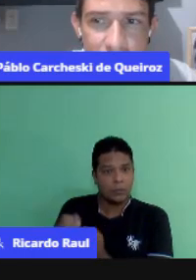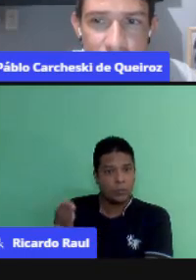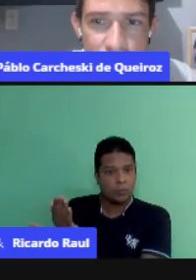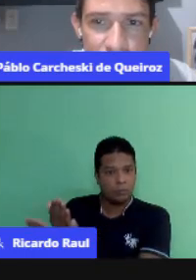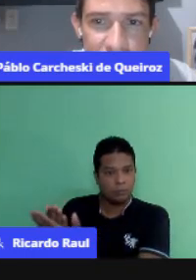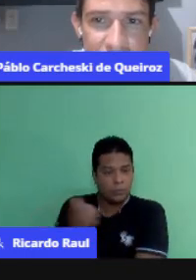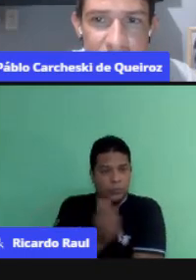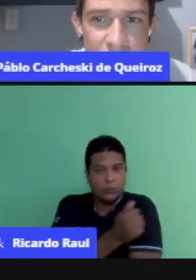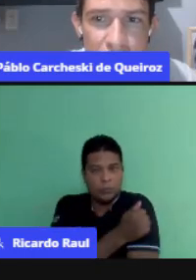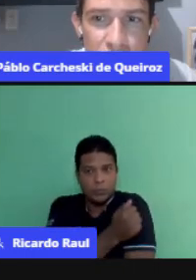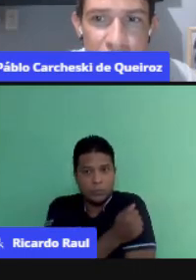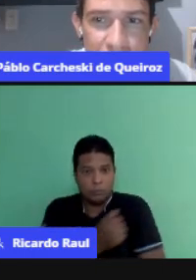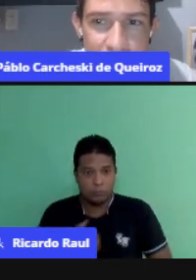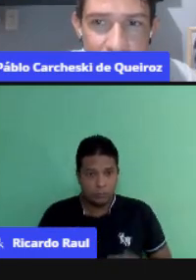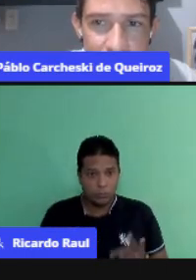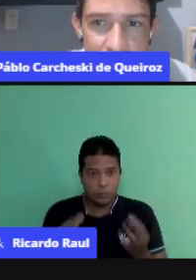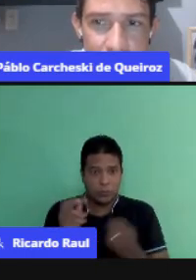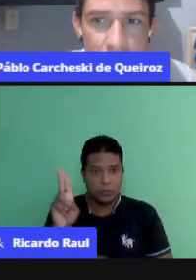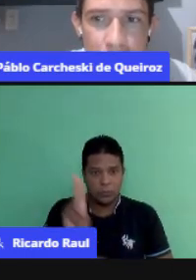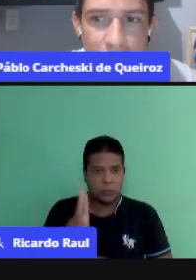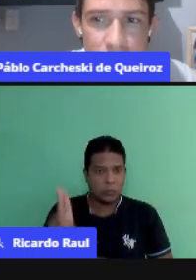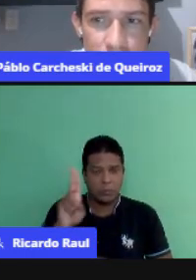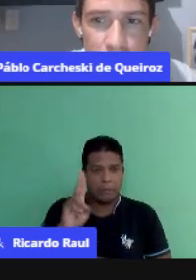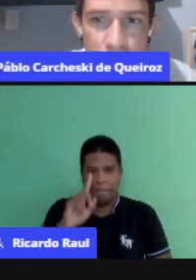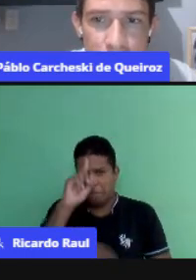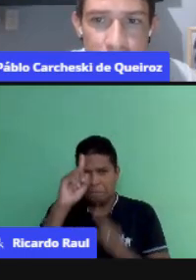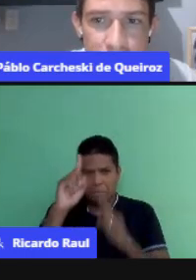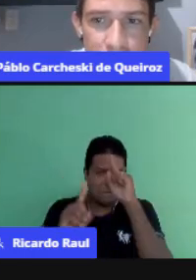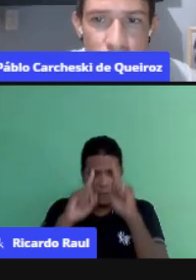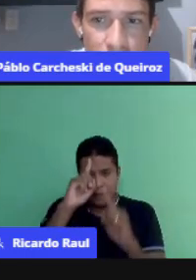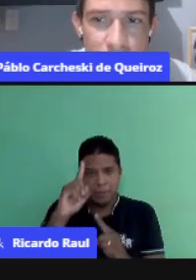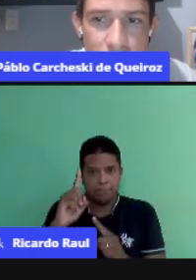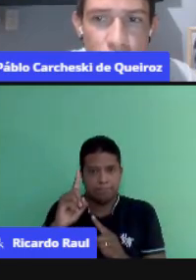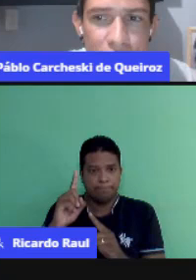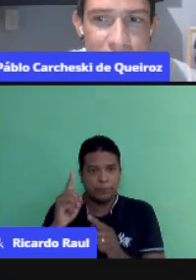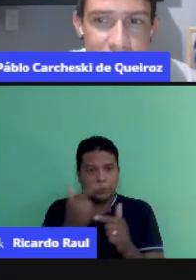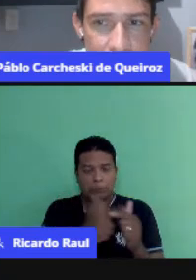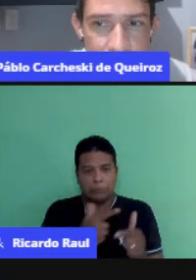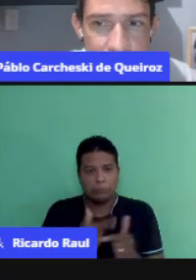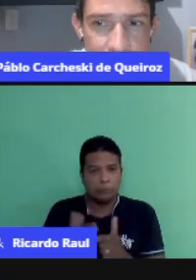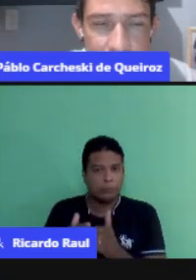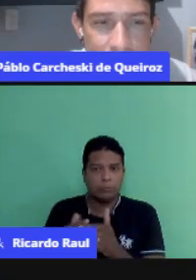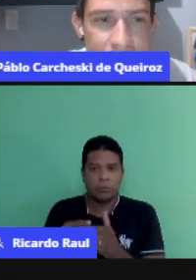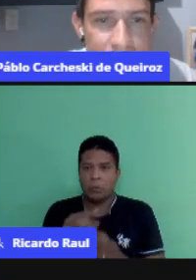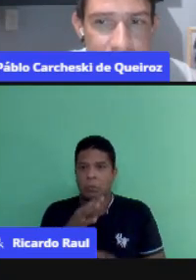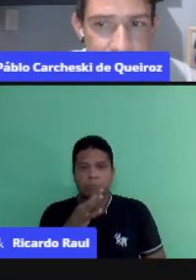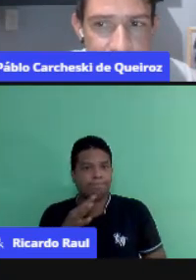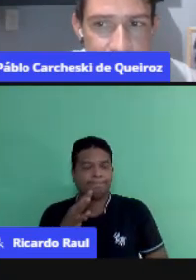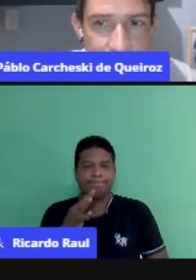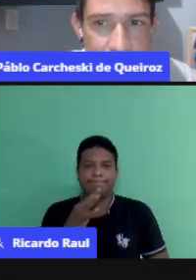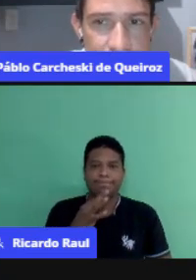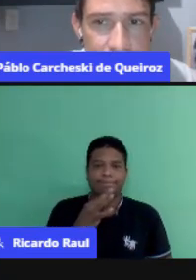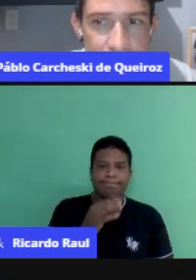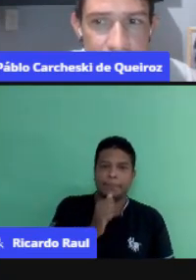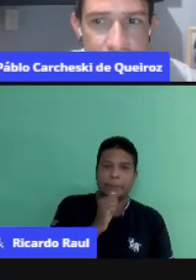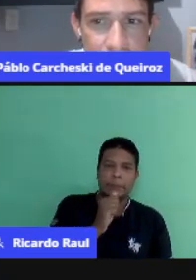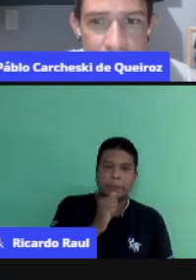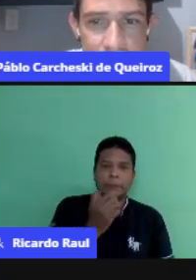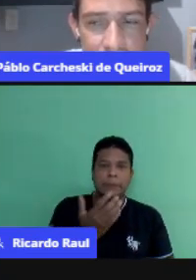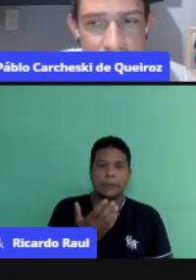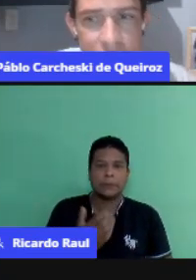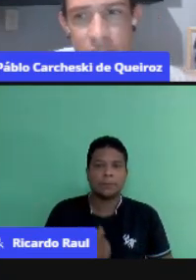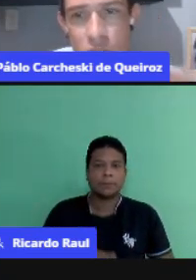que usarão tecnologias que ainda não foram inventadas para resolver problemas que nós não conhecemos ainda.